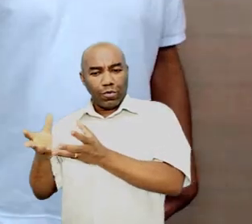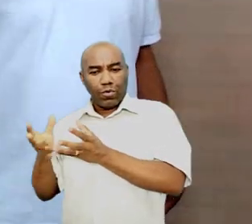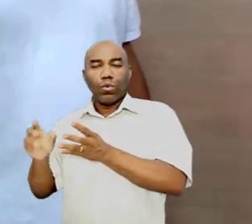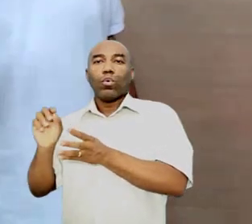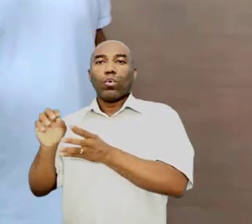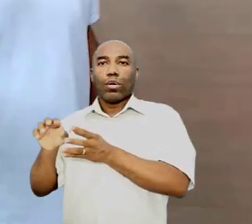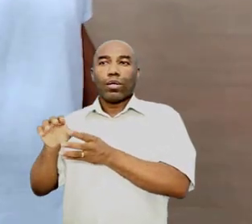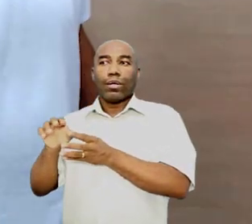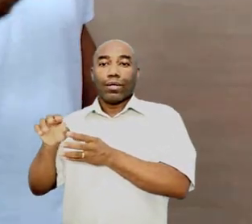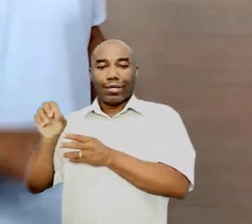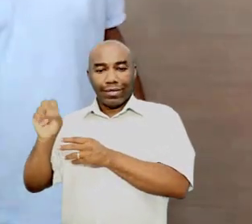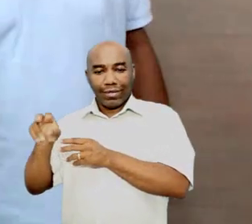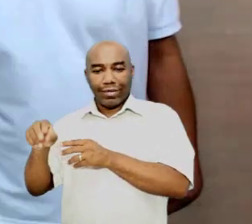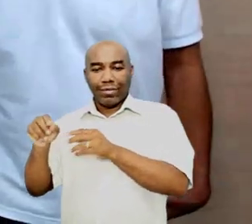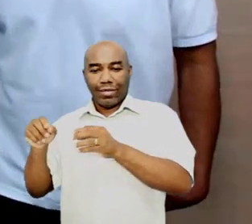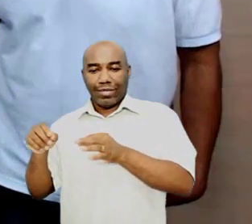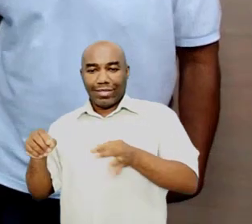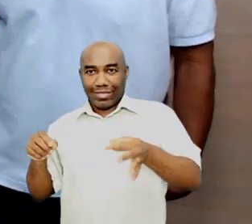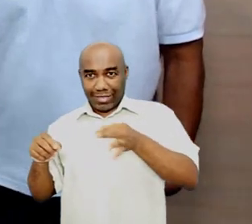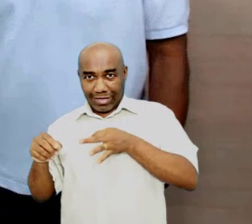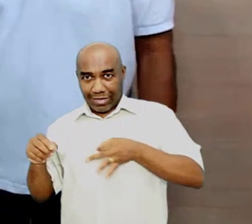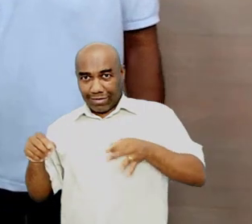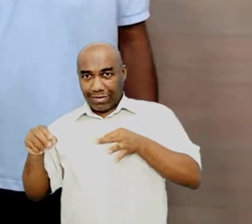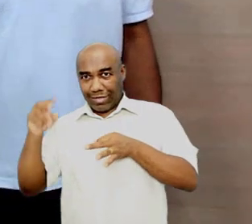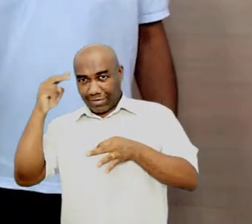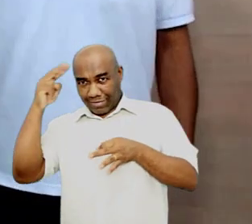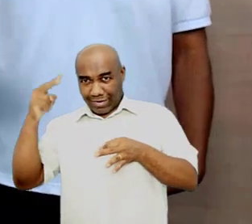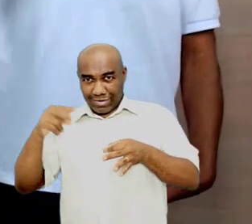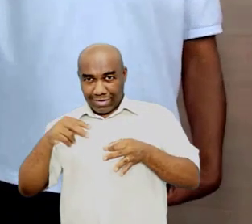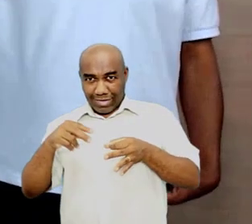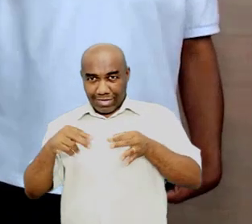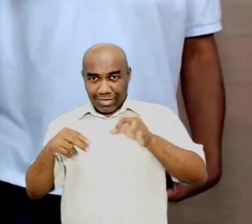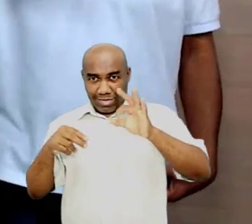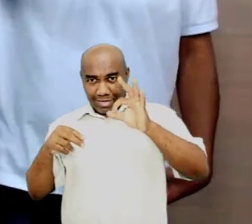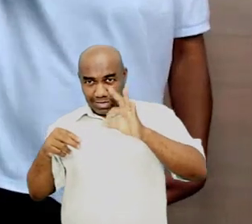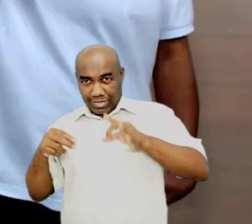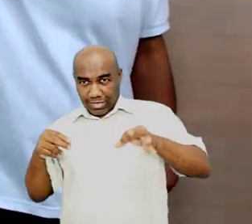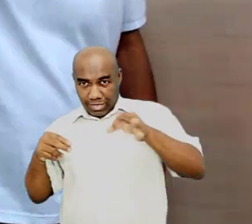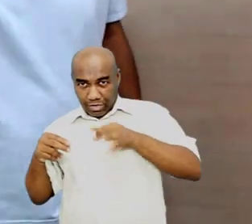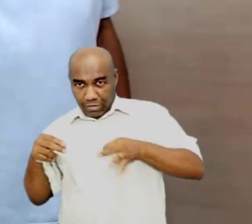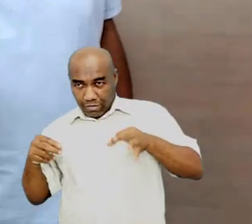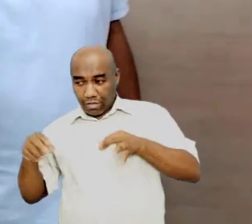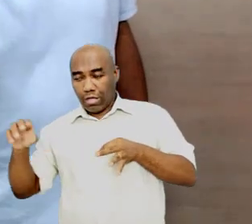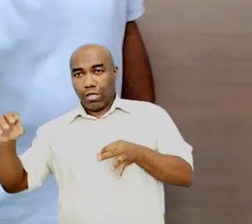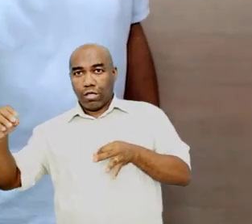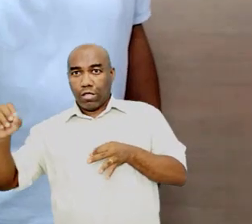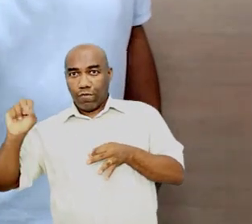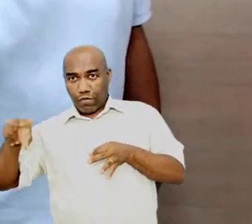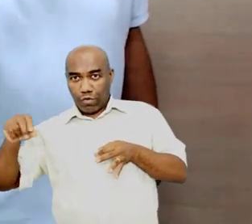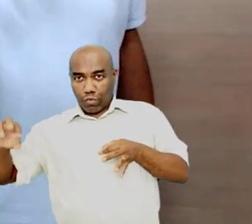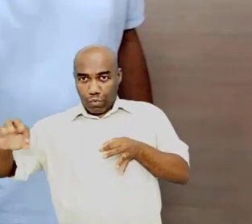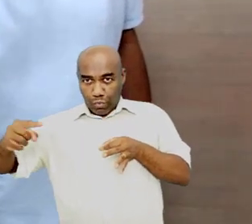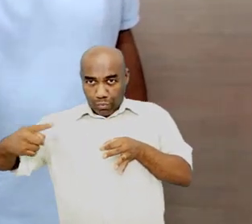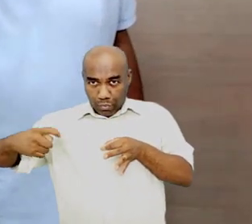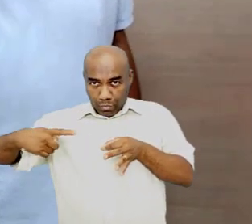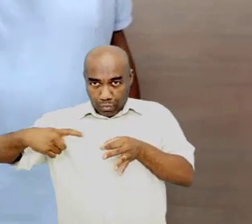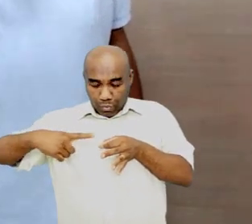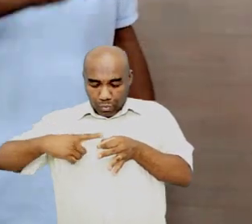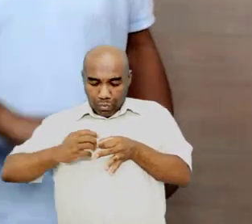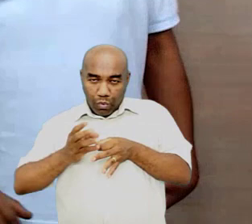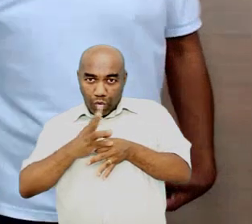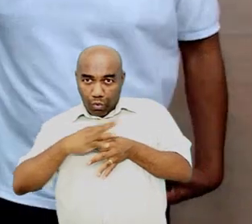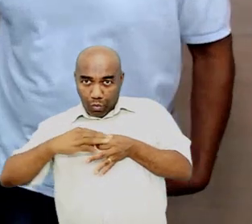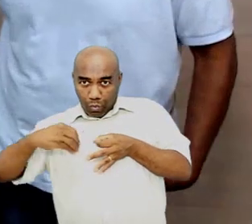da membrana da sua célula. Caramba! Roubou lá da carioteca, uma membrana